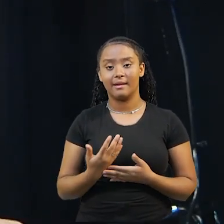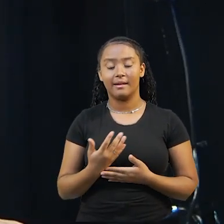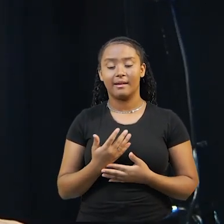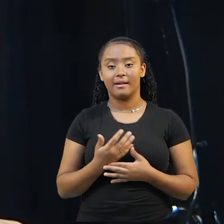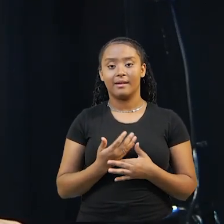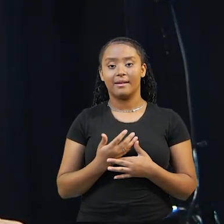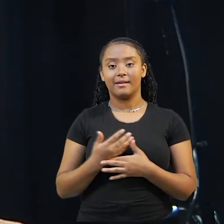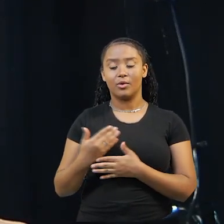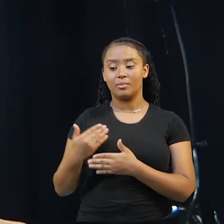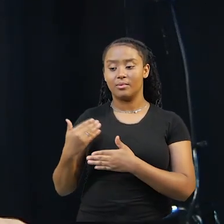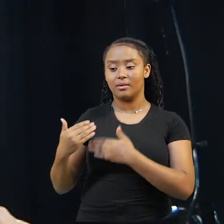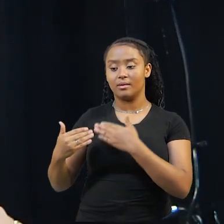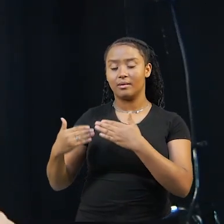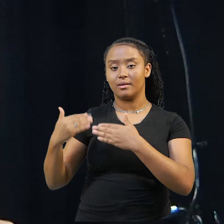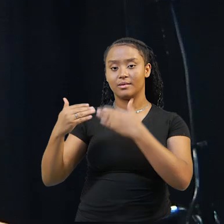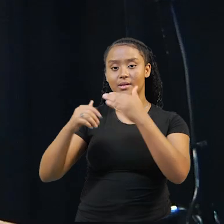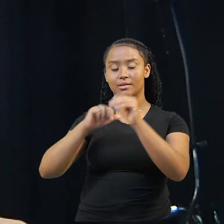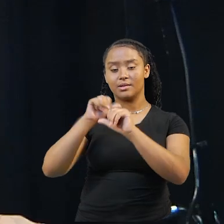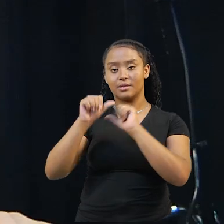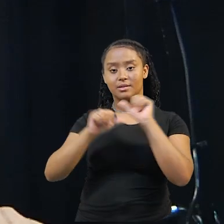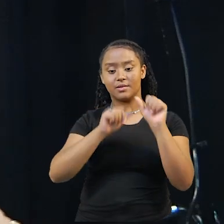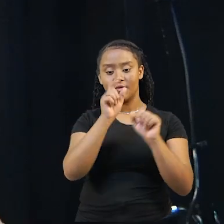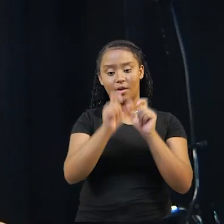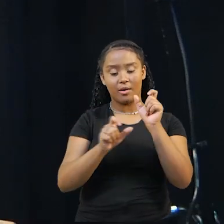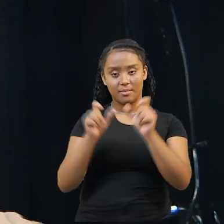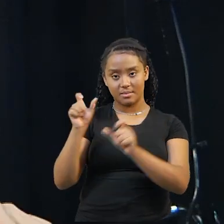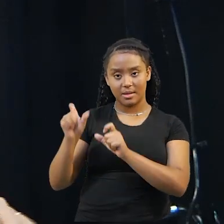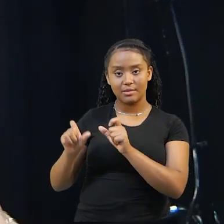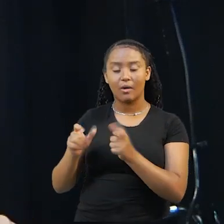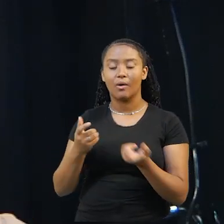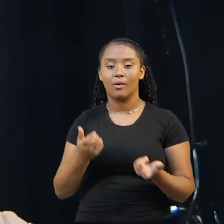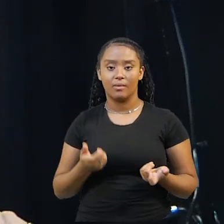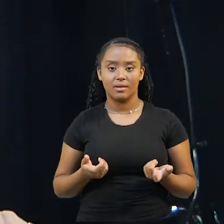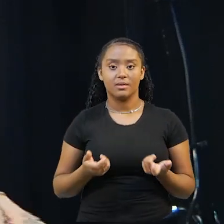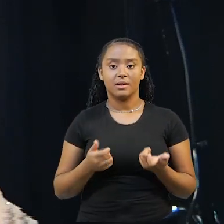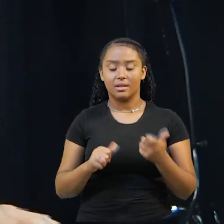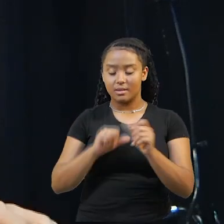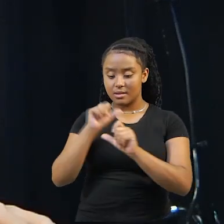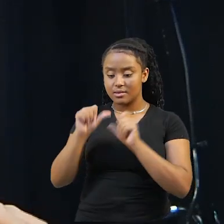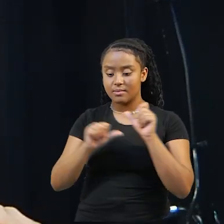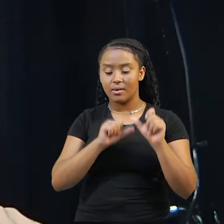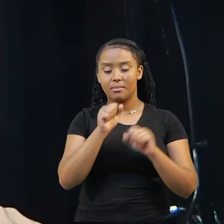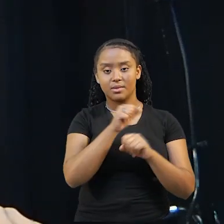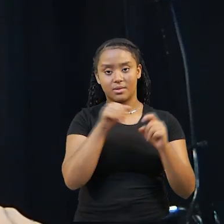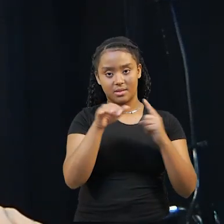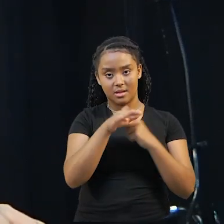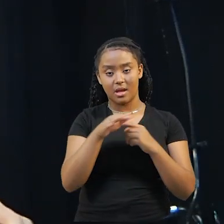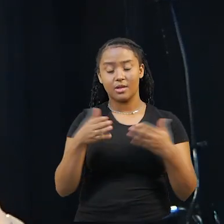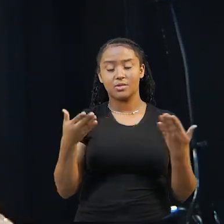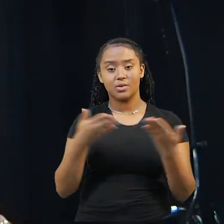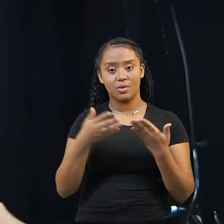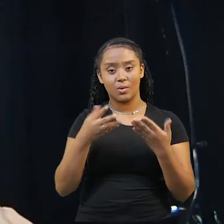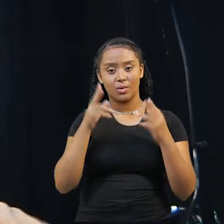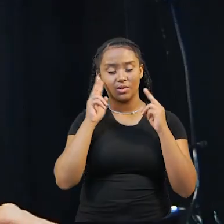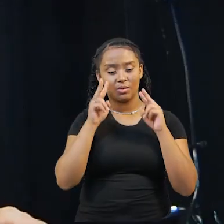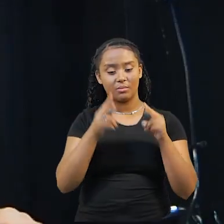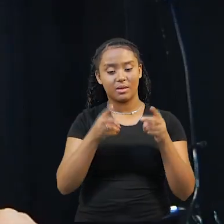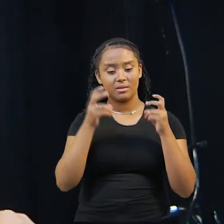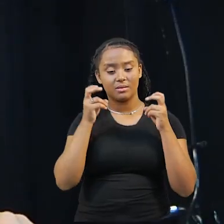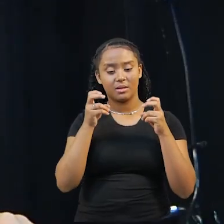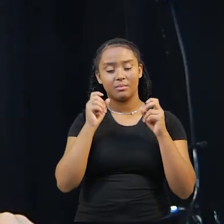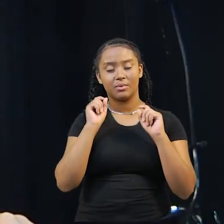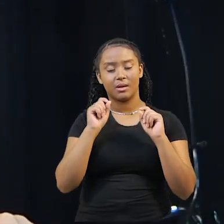gente constrói uma nação, é como a gente transforma as pessoas, é como a gente transforma a nossa sociedade. E hoje eu vejo com